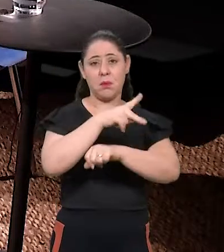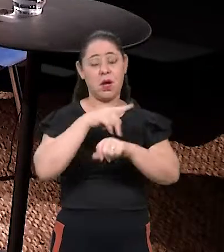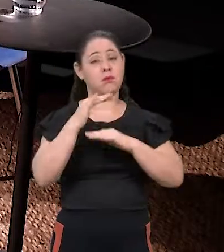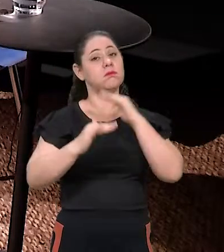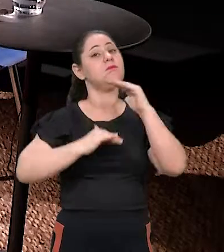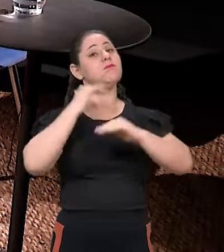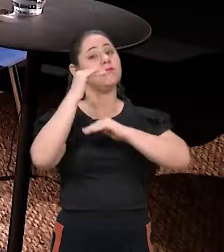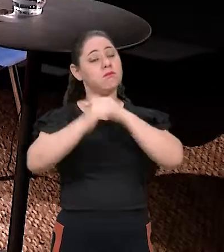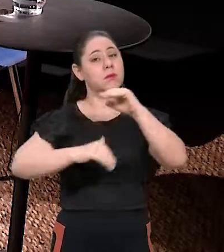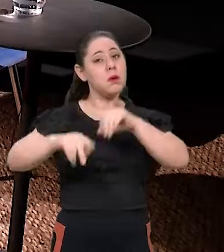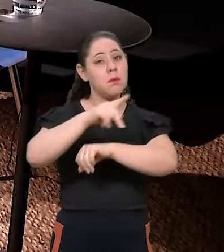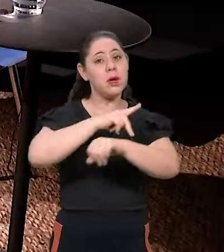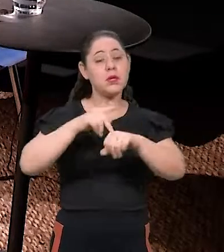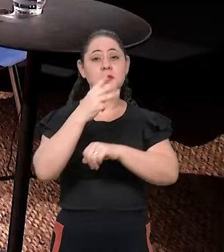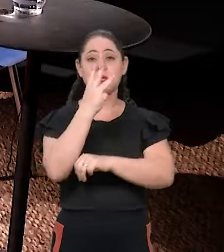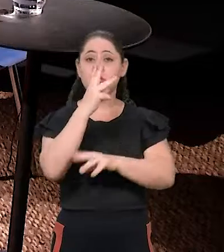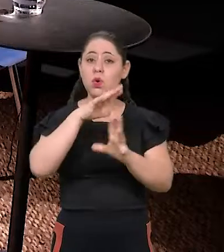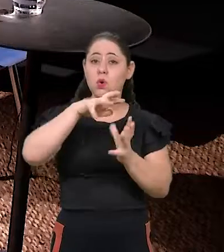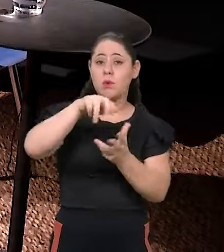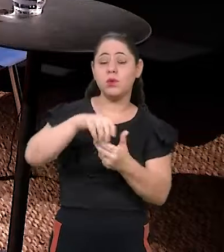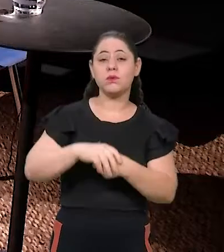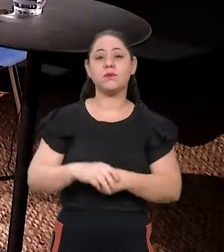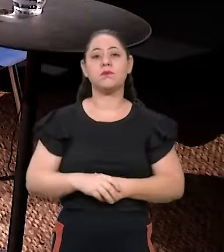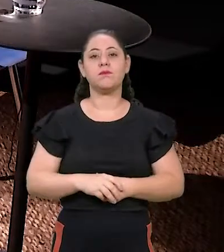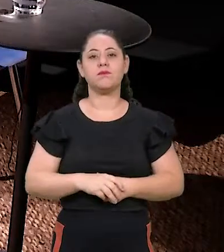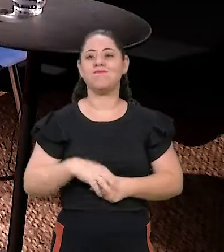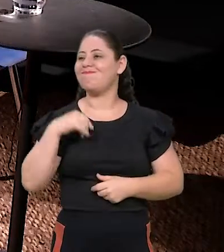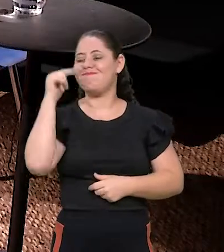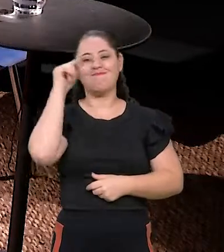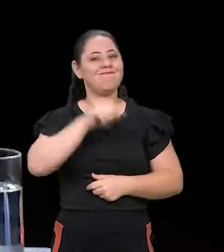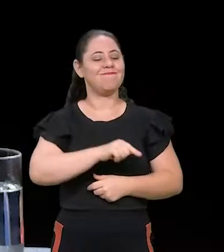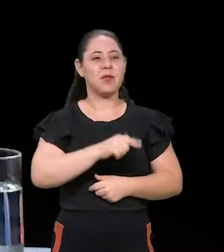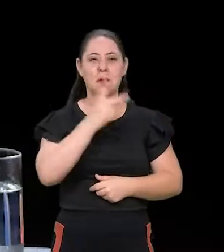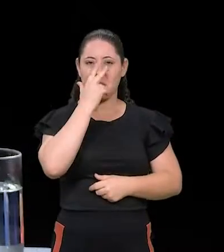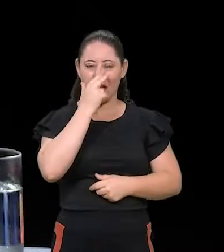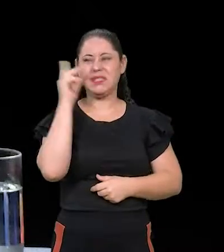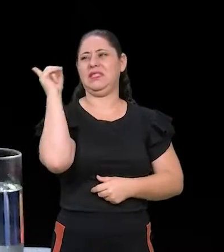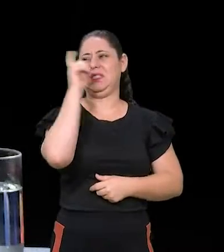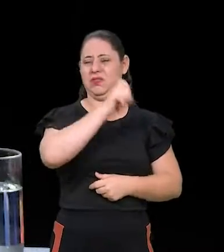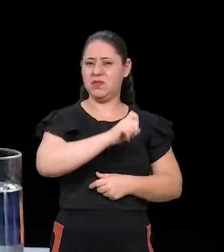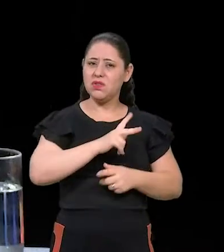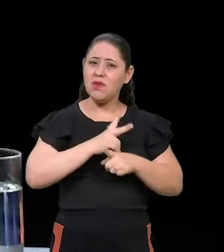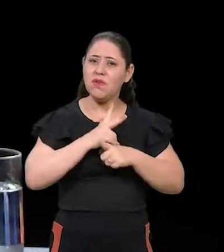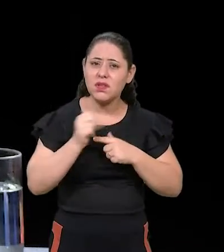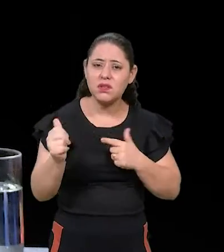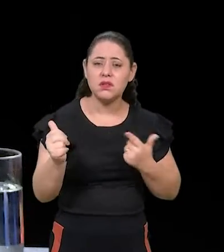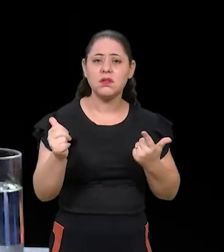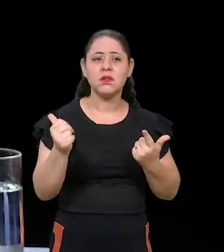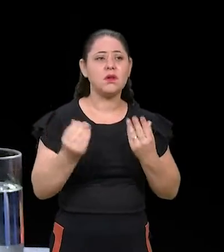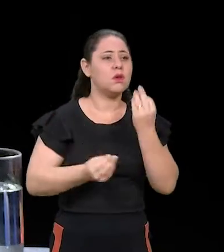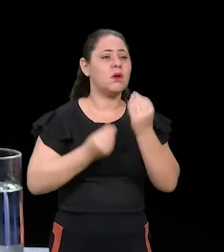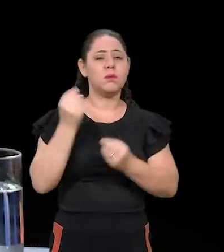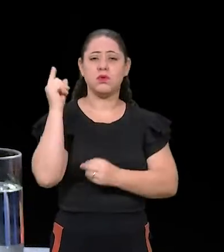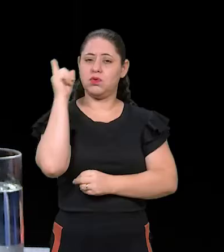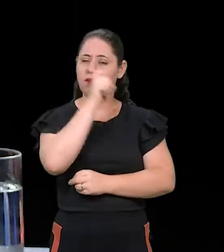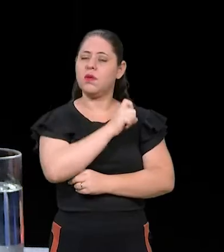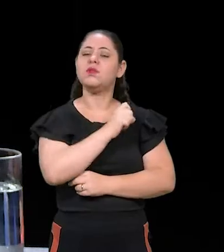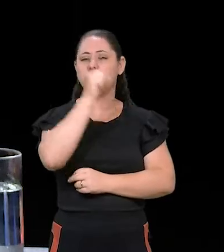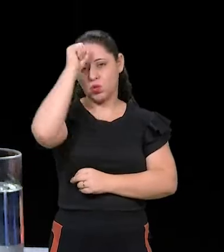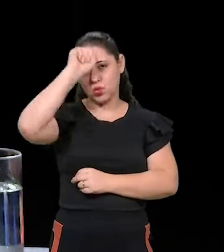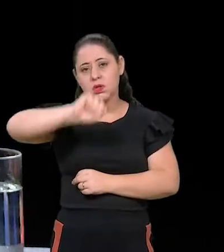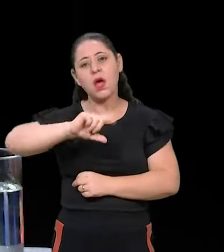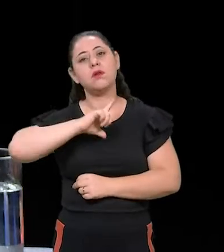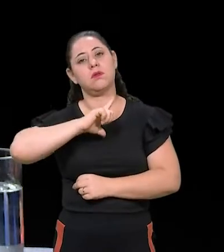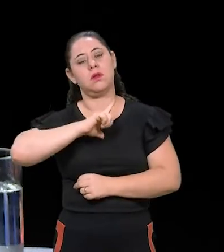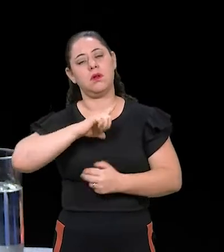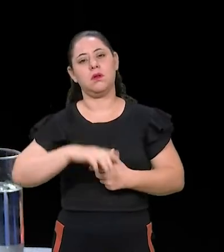uma adversidade, até porque somos um país em desenvolvimento, né? Um país de terceiro mundo. Então, se a gente não conseguir atravessar essas marés difíceis,